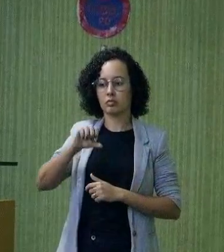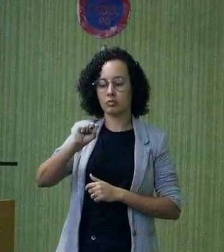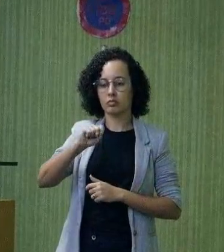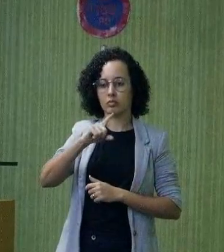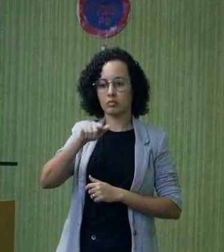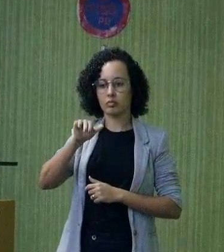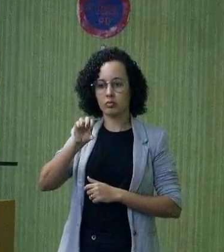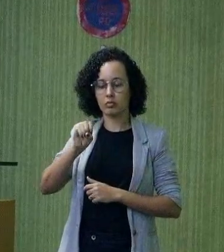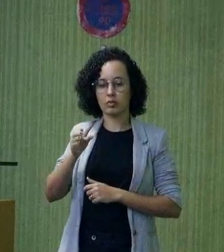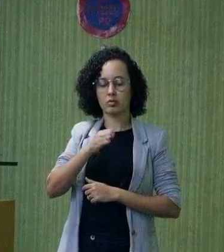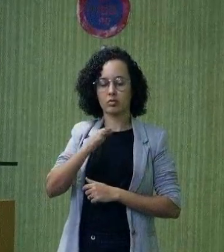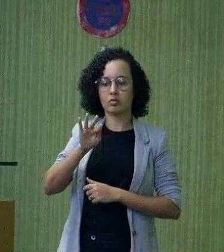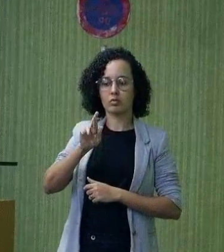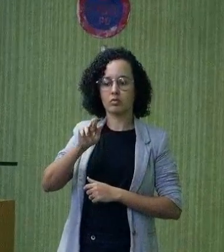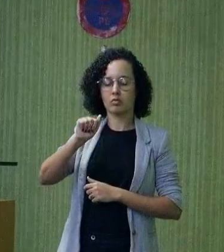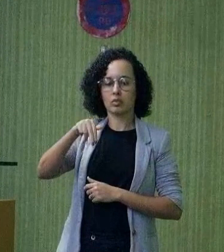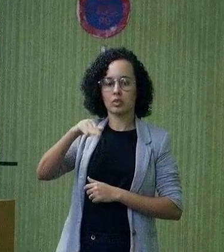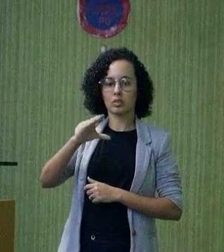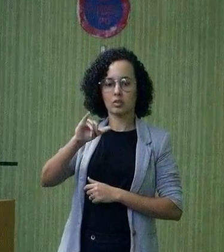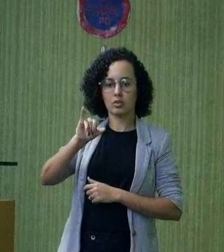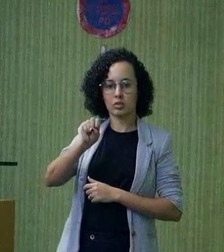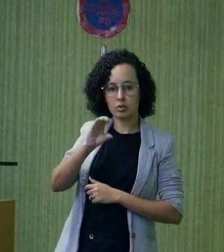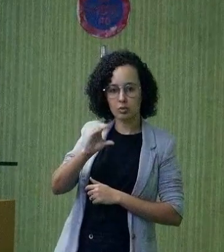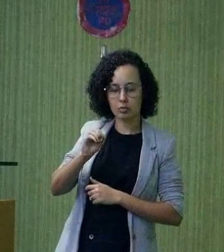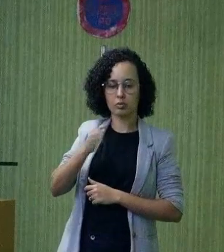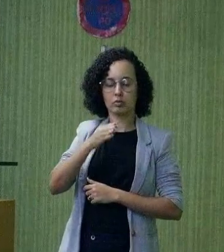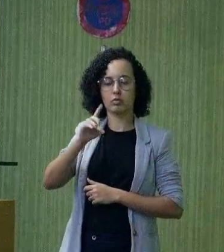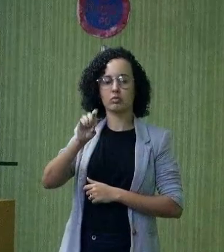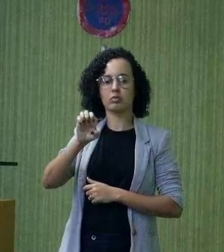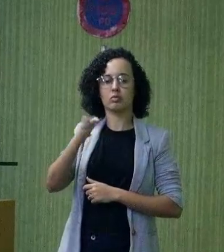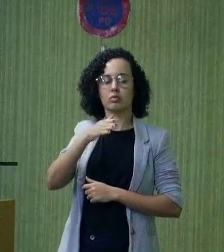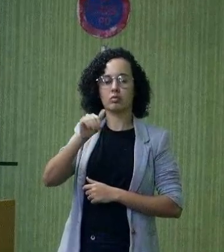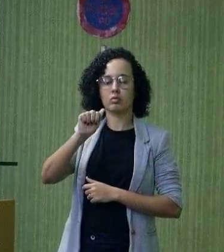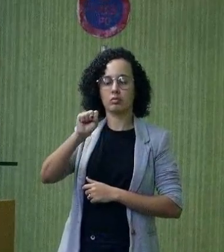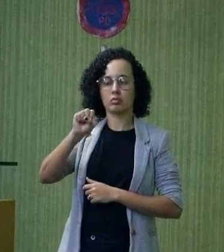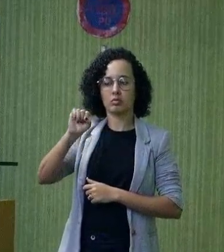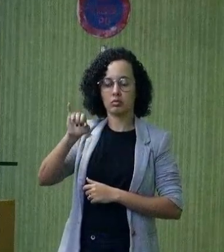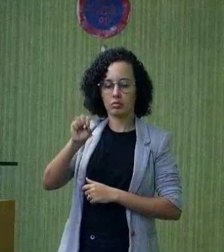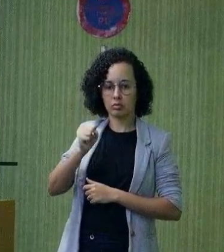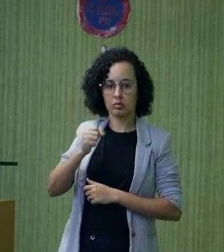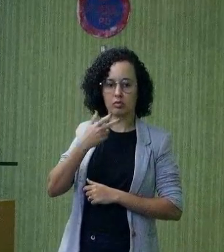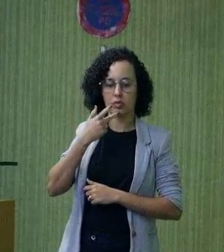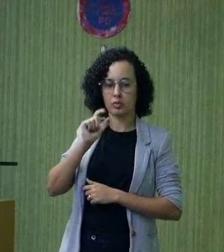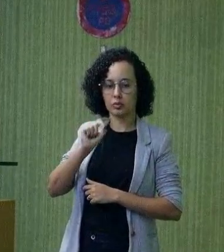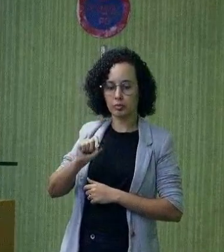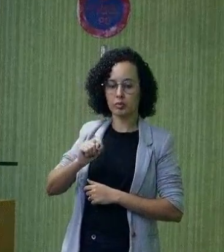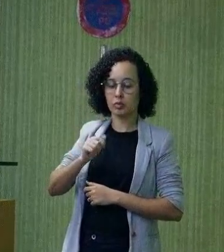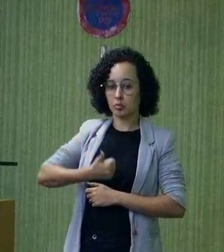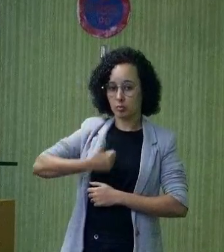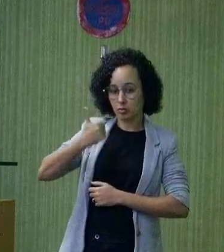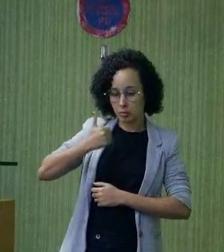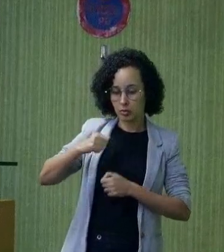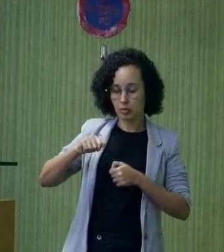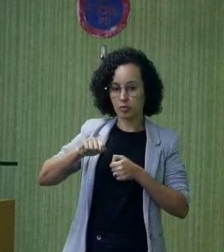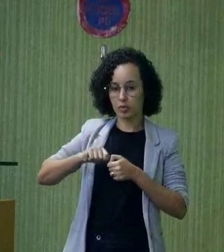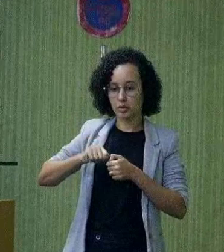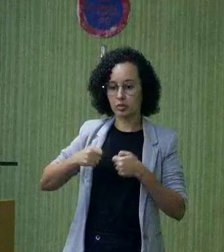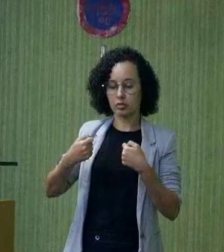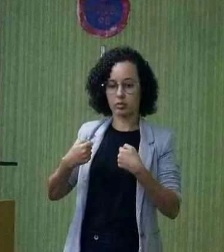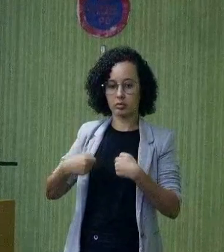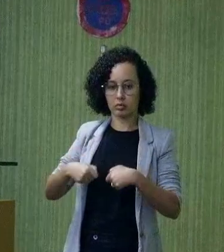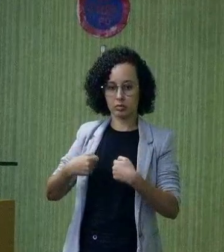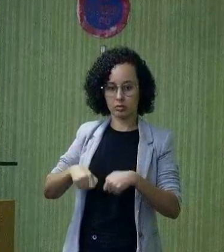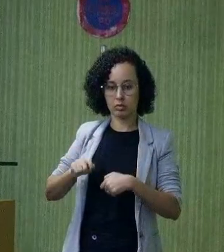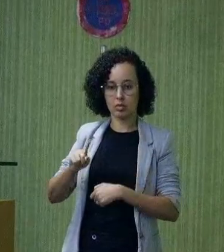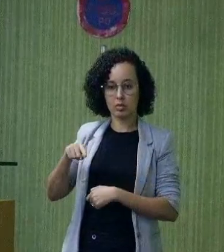m encaixa M nisso primeiro a gente tem que fazer o necessáo depois a gente tem que fazer o possív